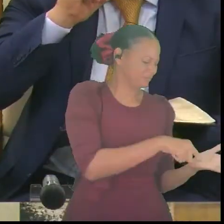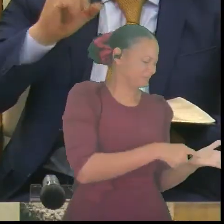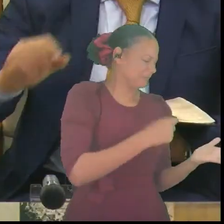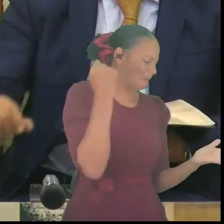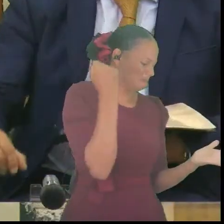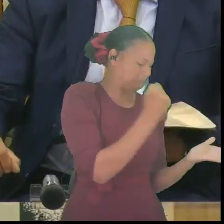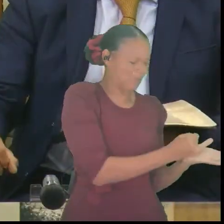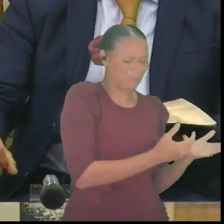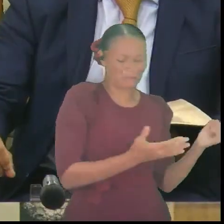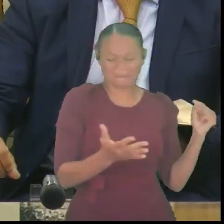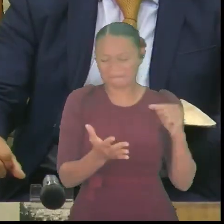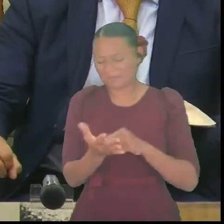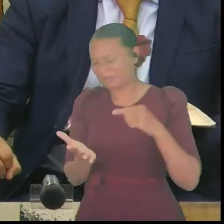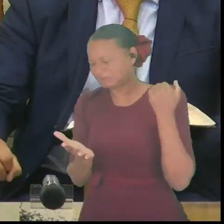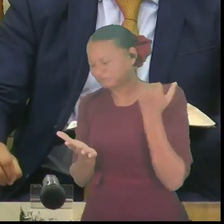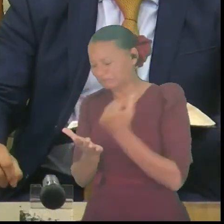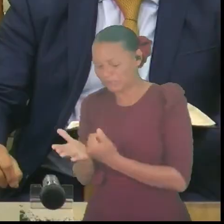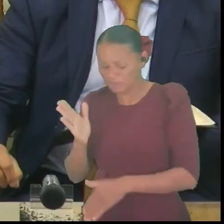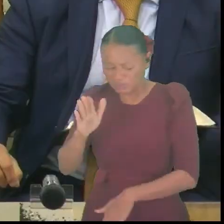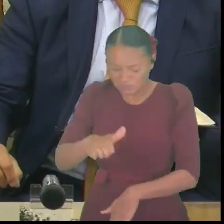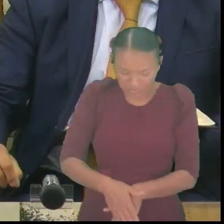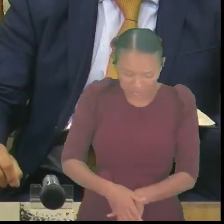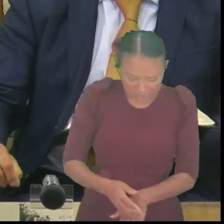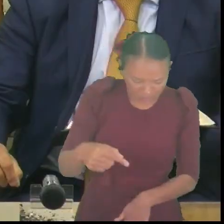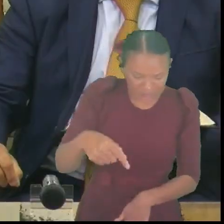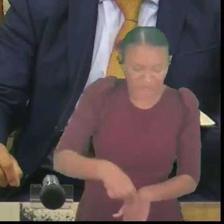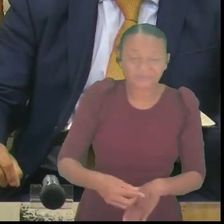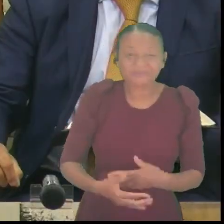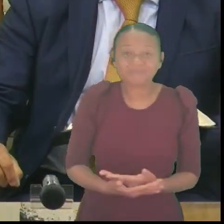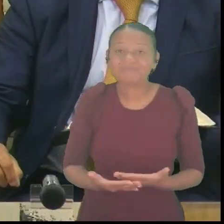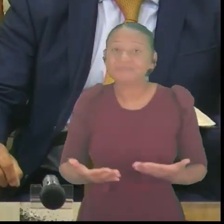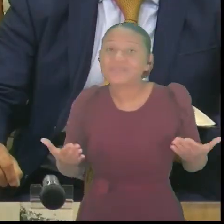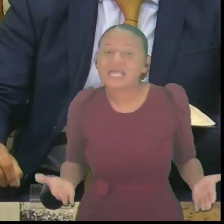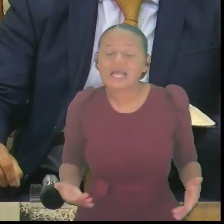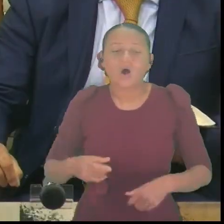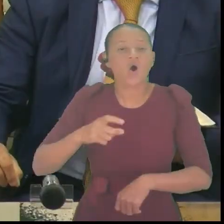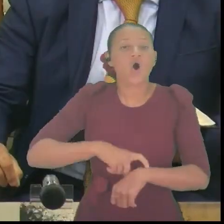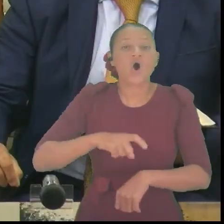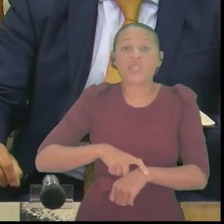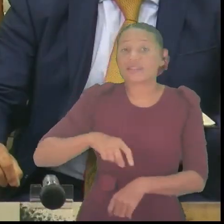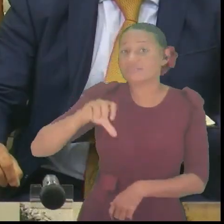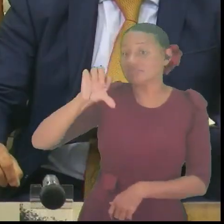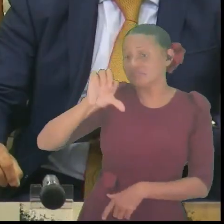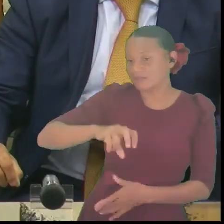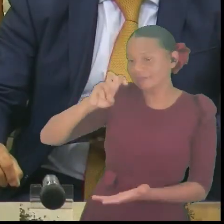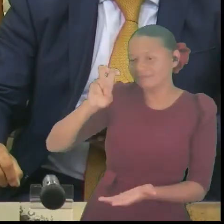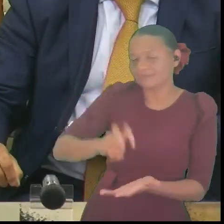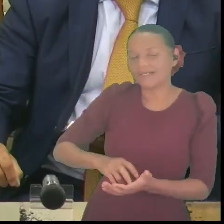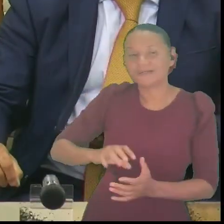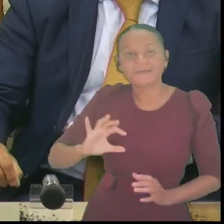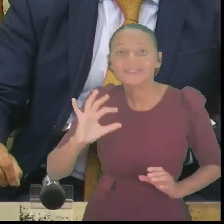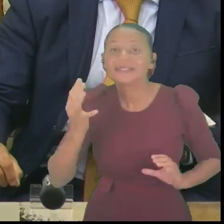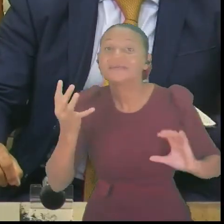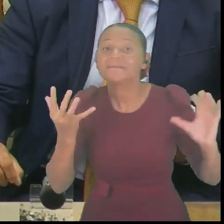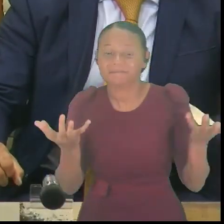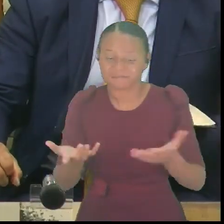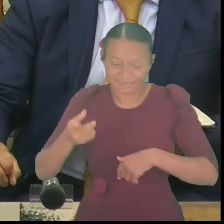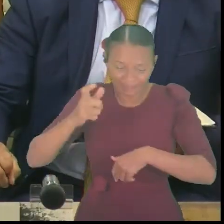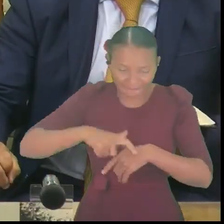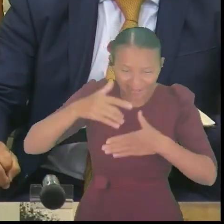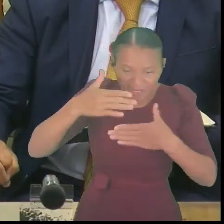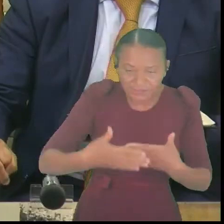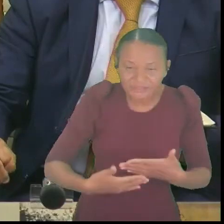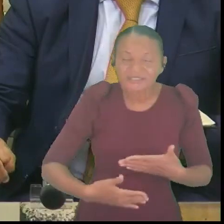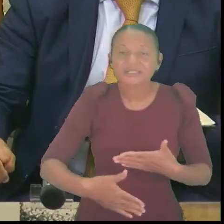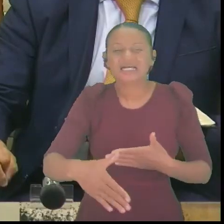Jesus, e então levantaram aquela cruz. Era exatamente 9 horas da manhã quando isso aconteceu, e a partir daí,